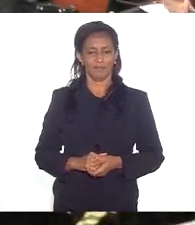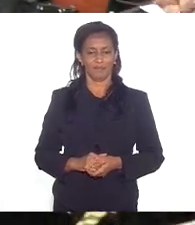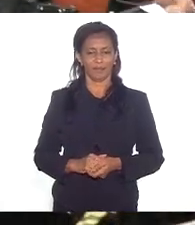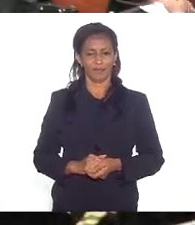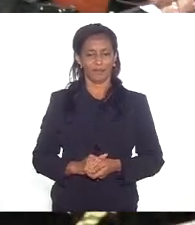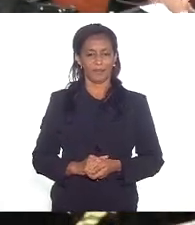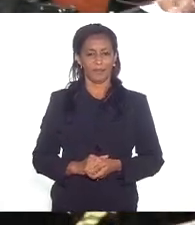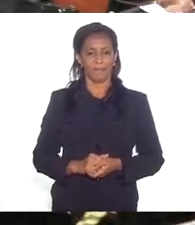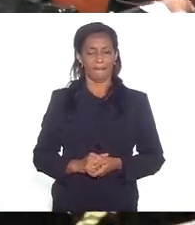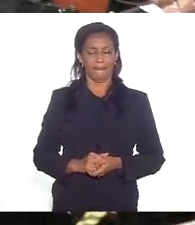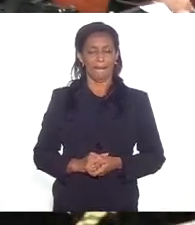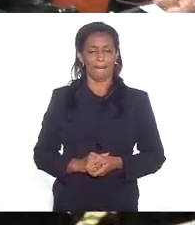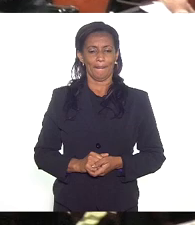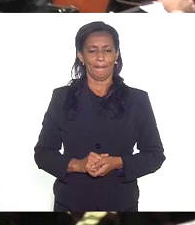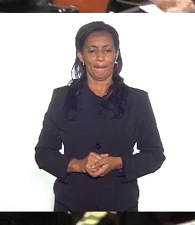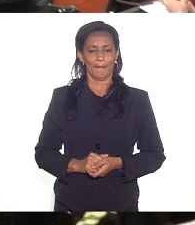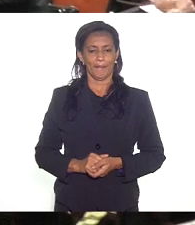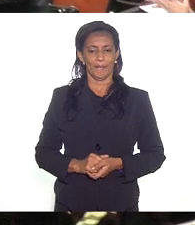aí